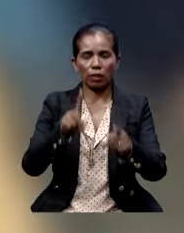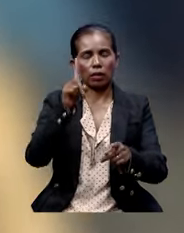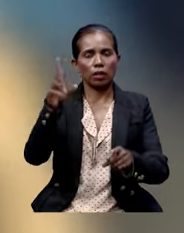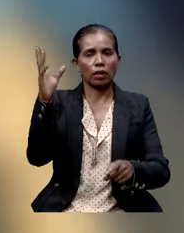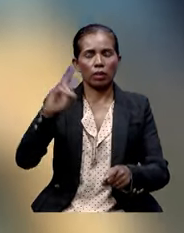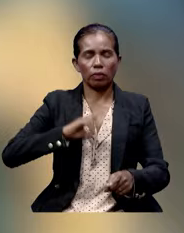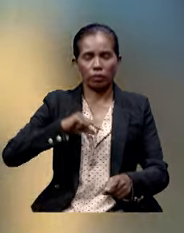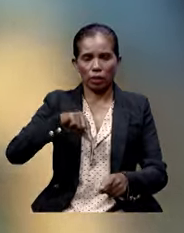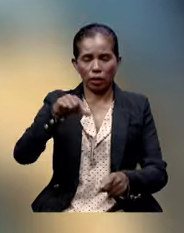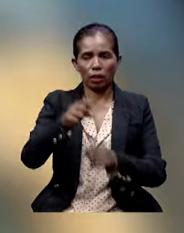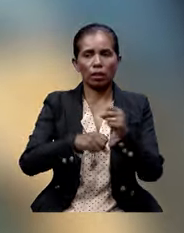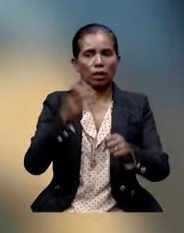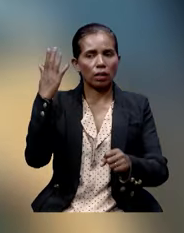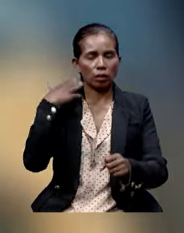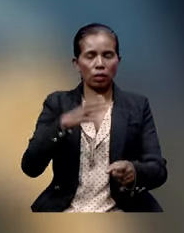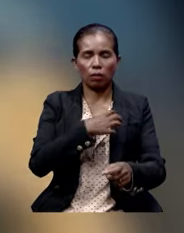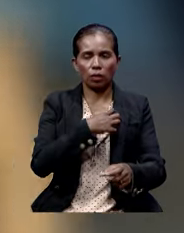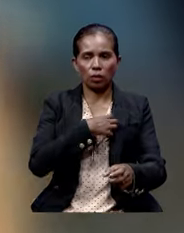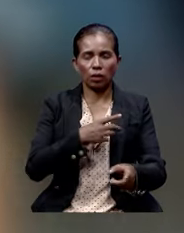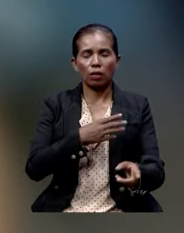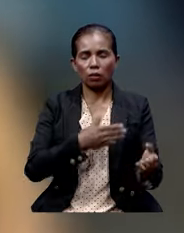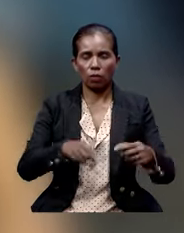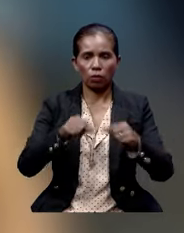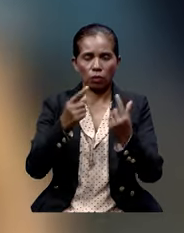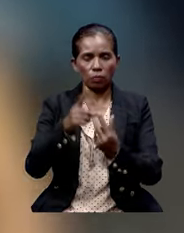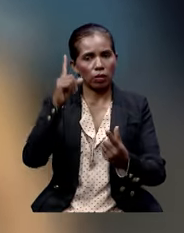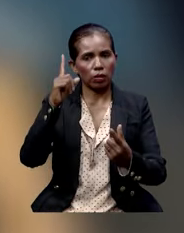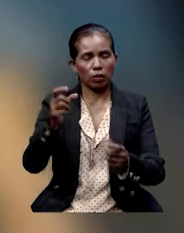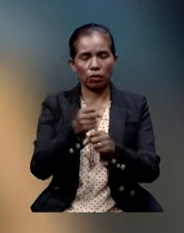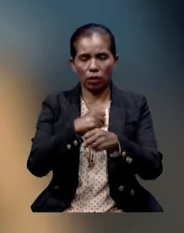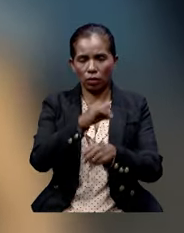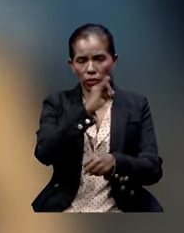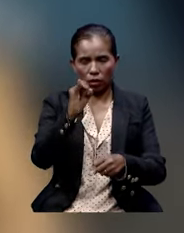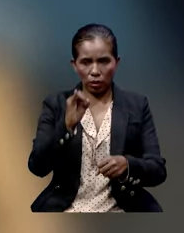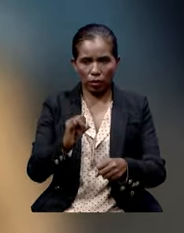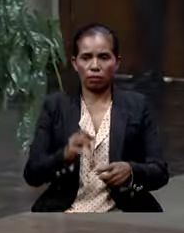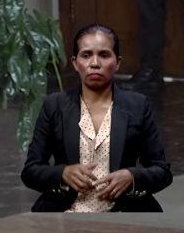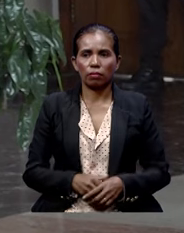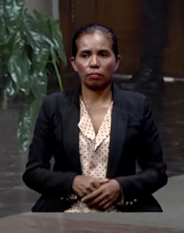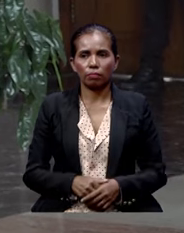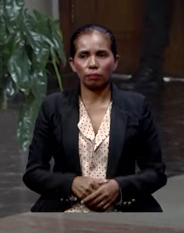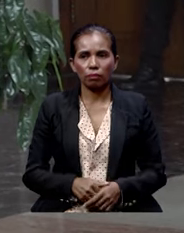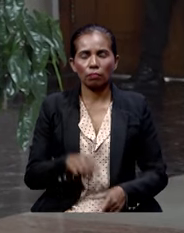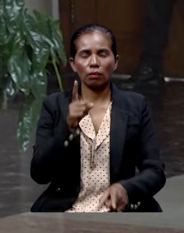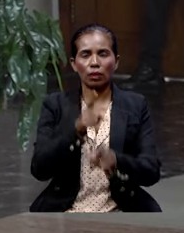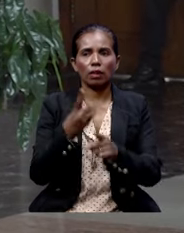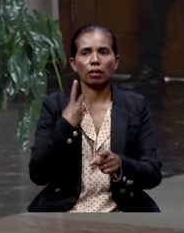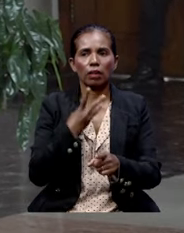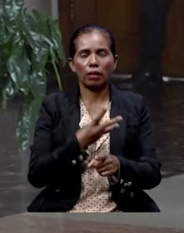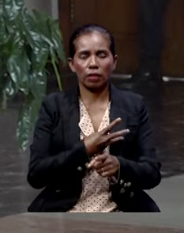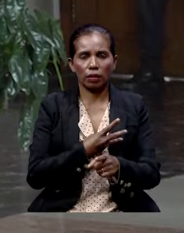Iavikeke Tinankotu, Comando-Geral Haruka, ou na equipa Ida, ou de Halo, investigação bok questão né? Lógico, né? E tem